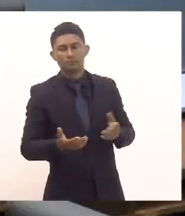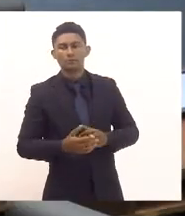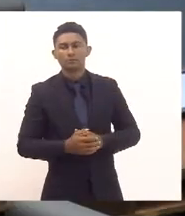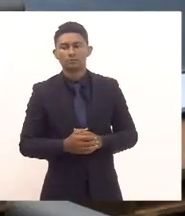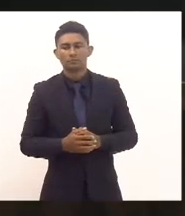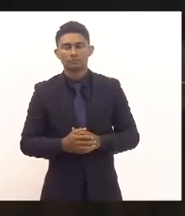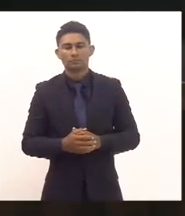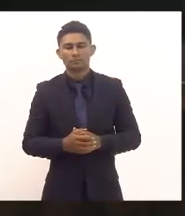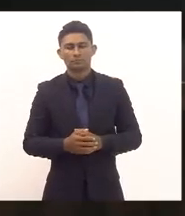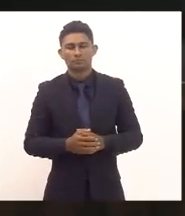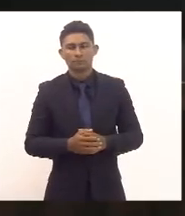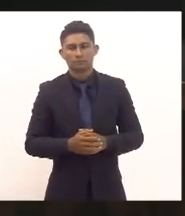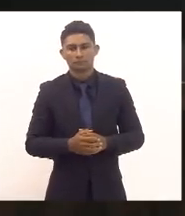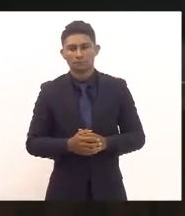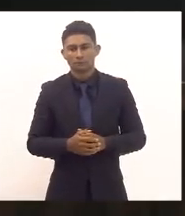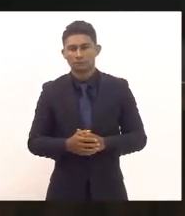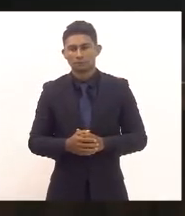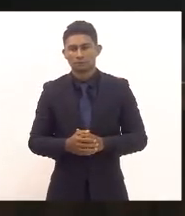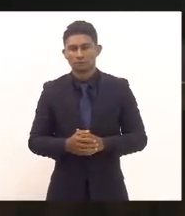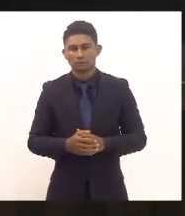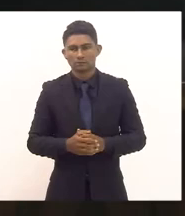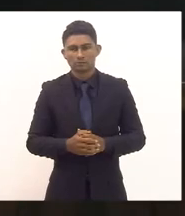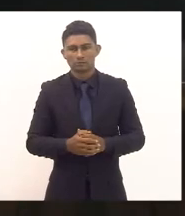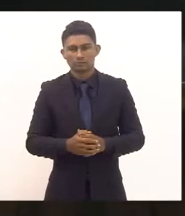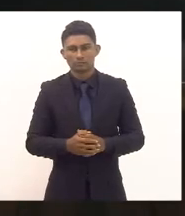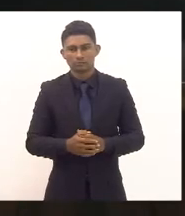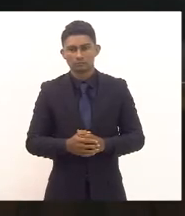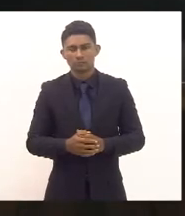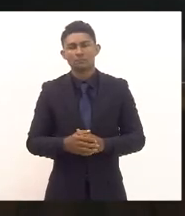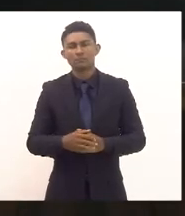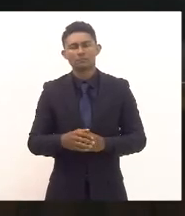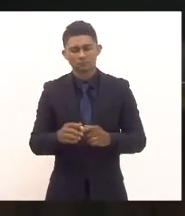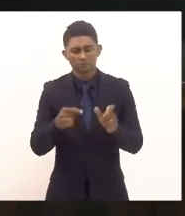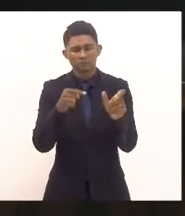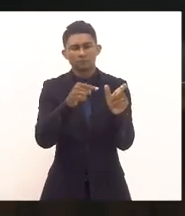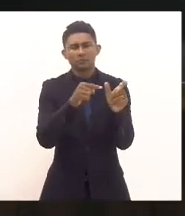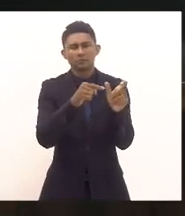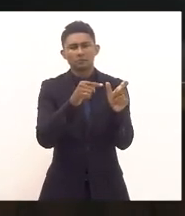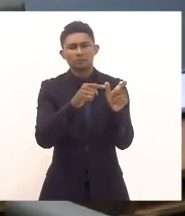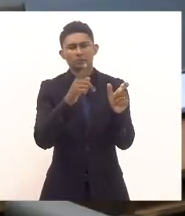e foi essa emenda e não não poderão